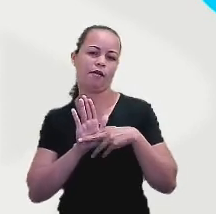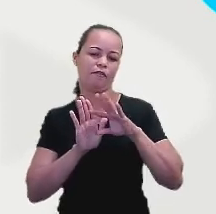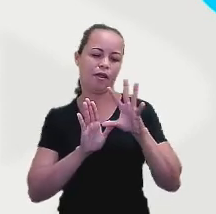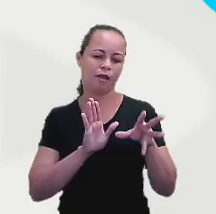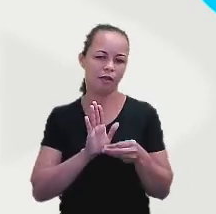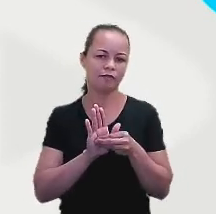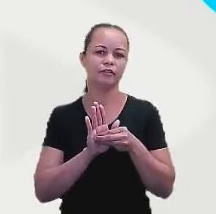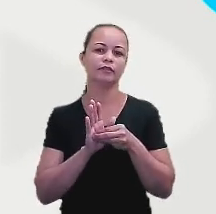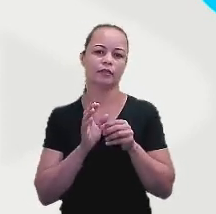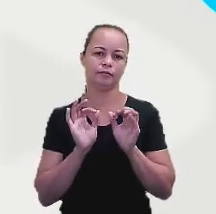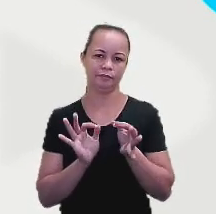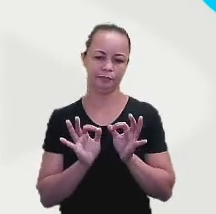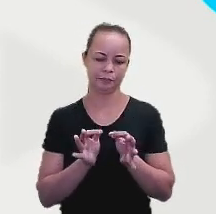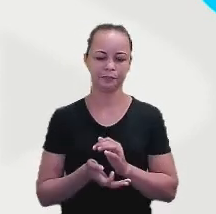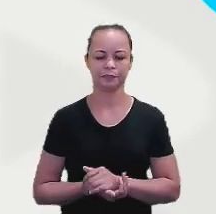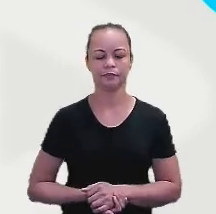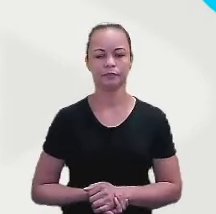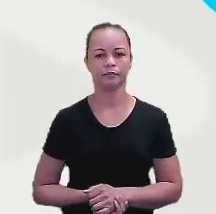tá certo?